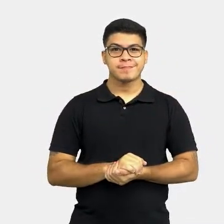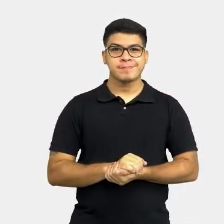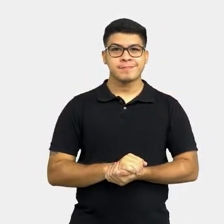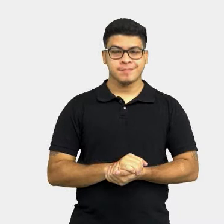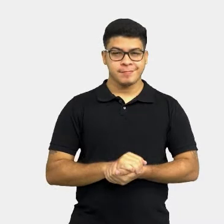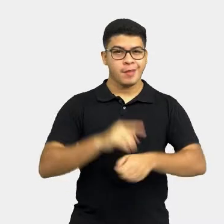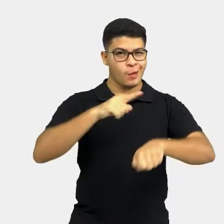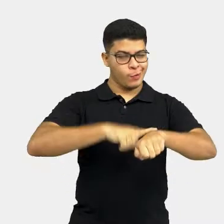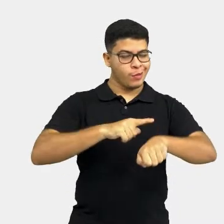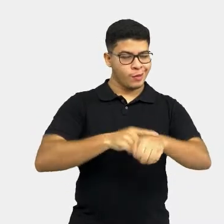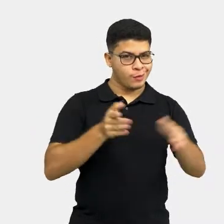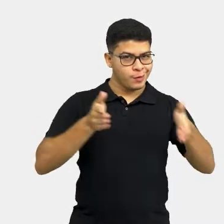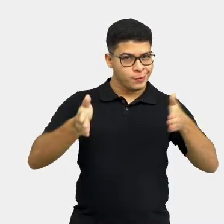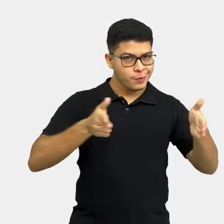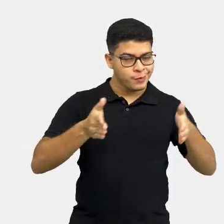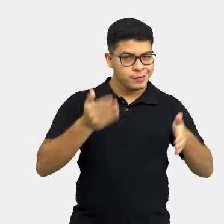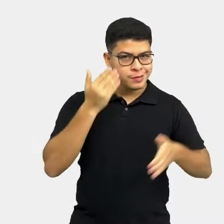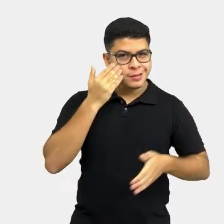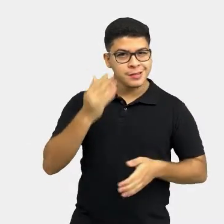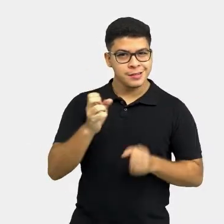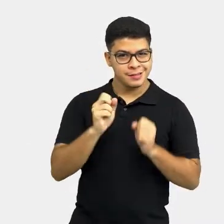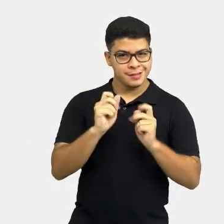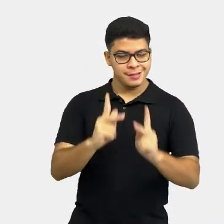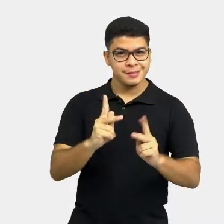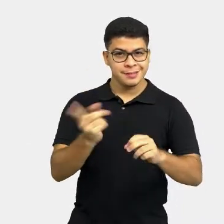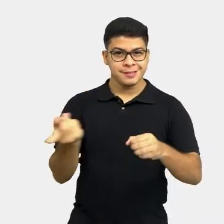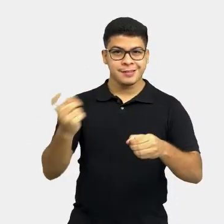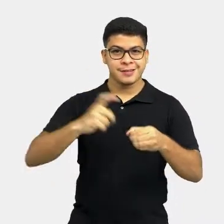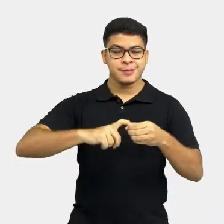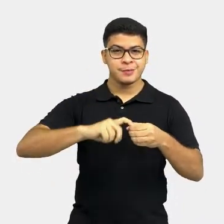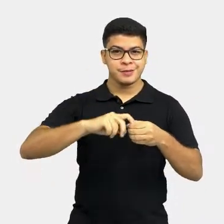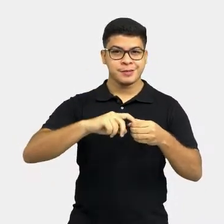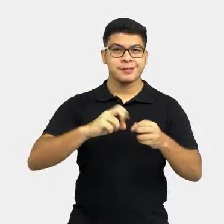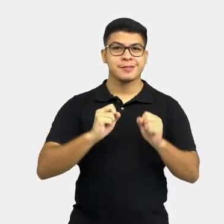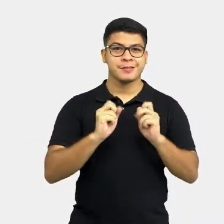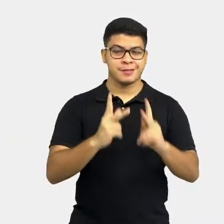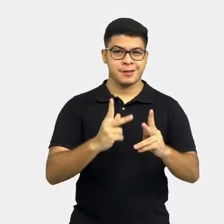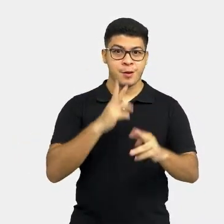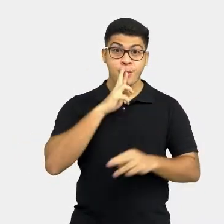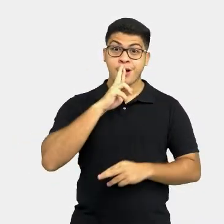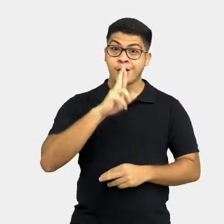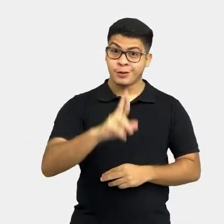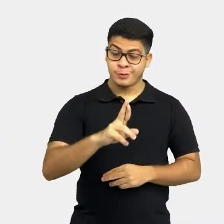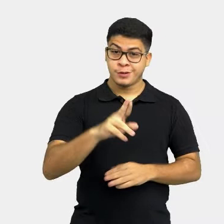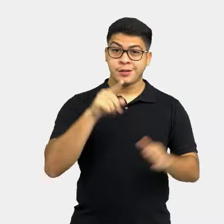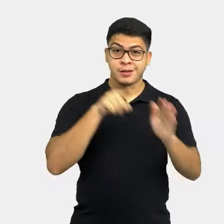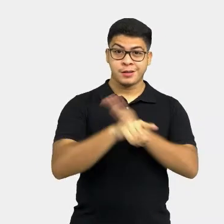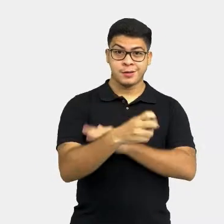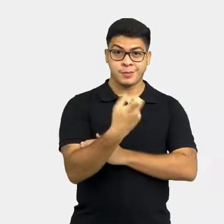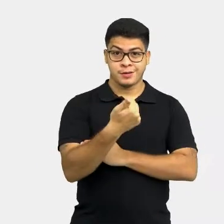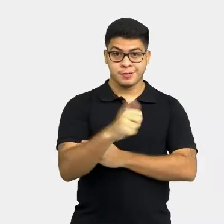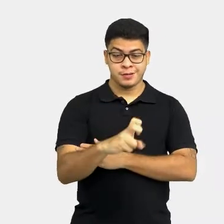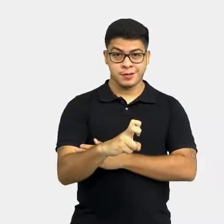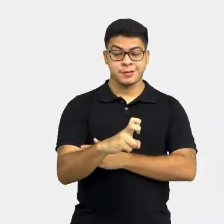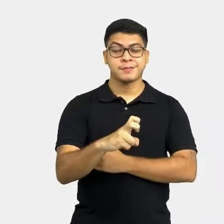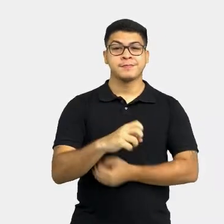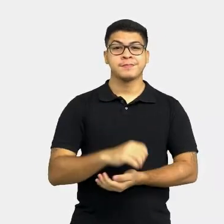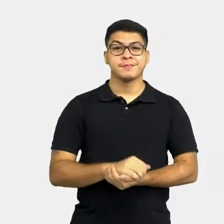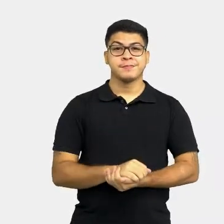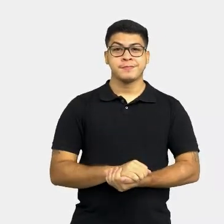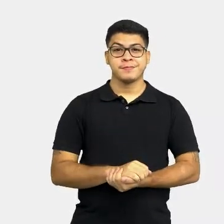Vou dar mais um tempinho para vocês aí, ok? Daqui a pouco a gente volta com a resposta da questão de número 15.